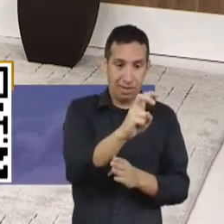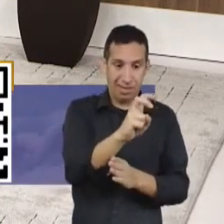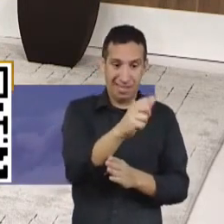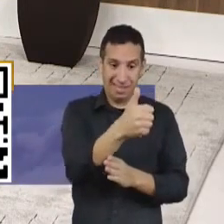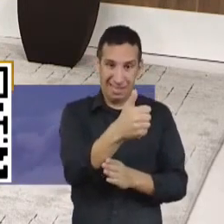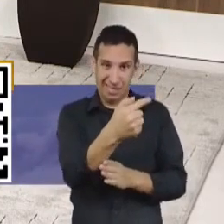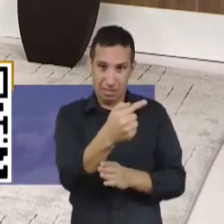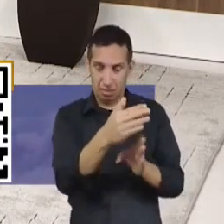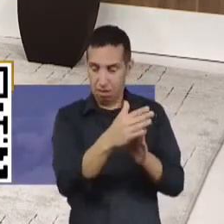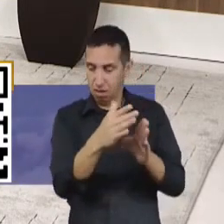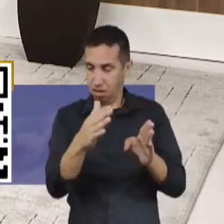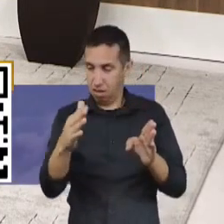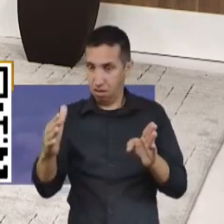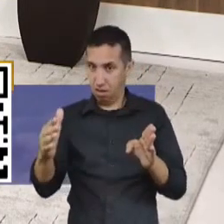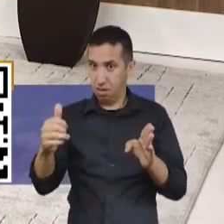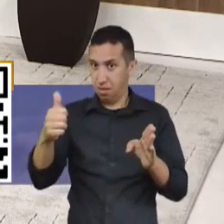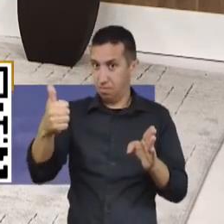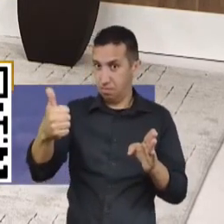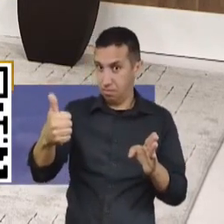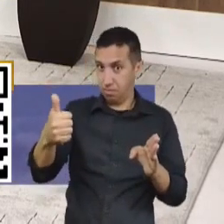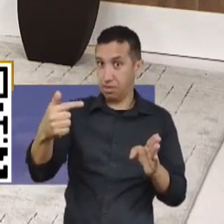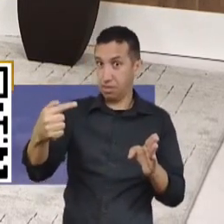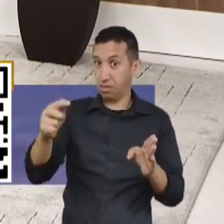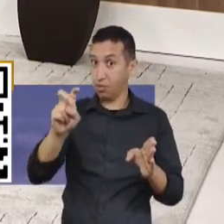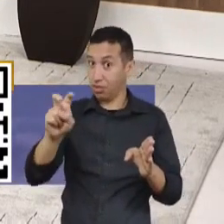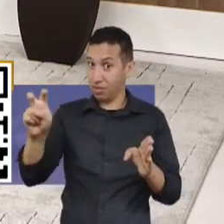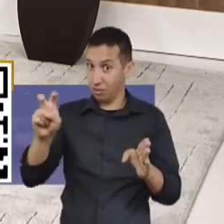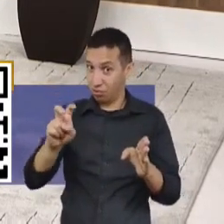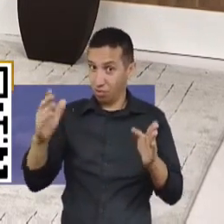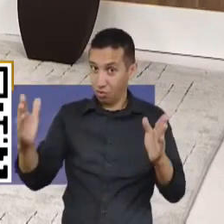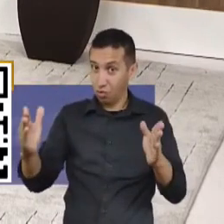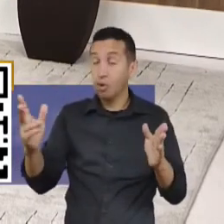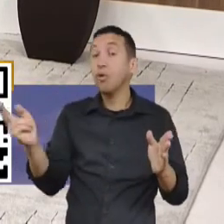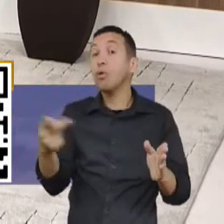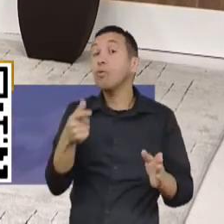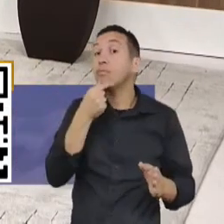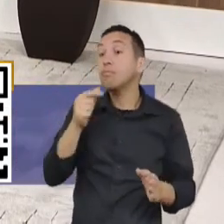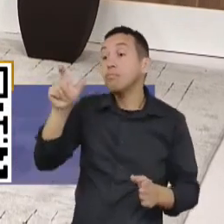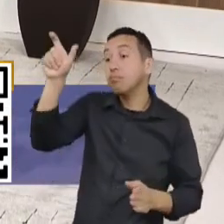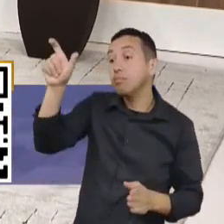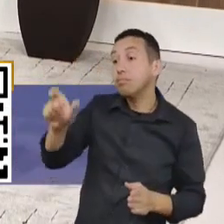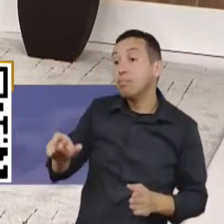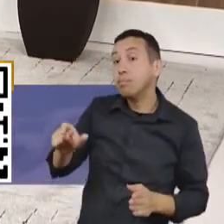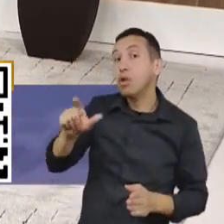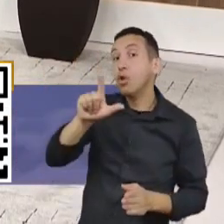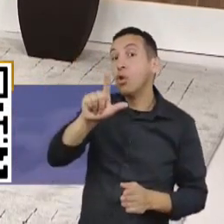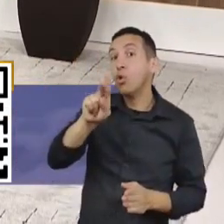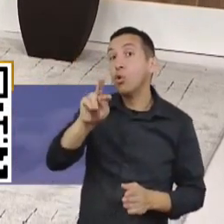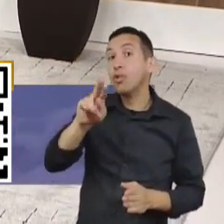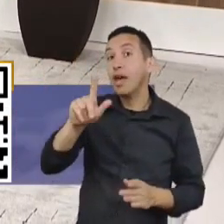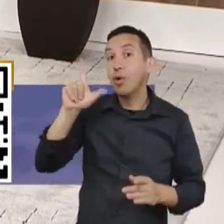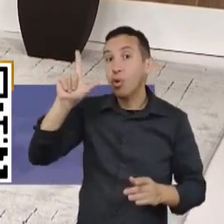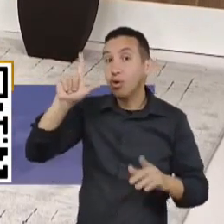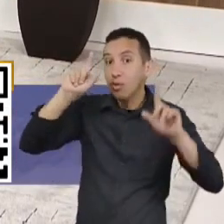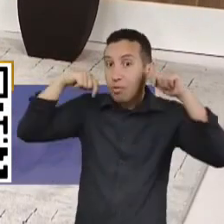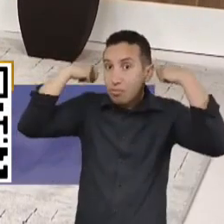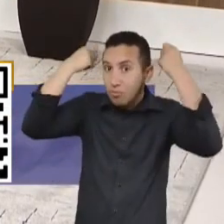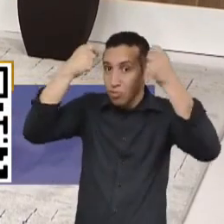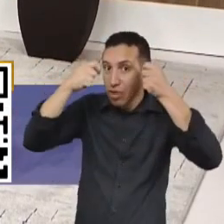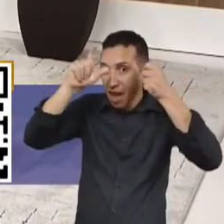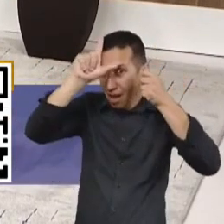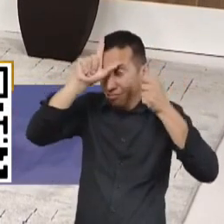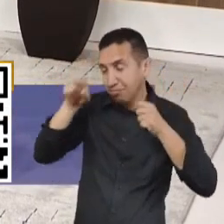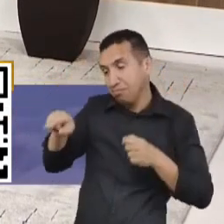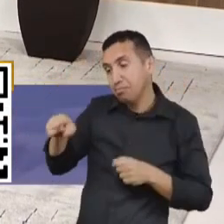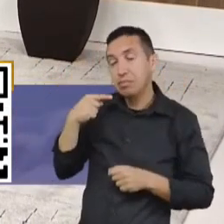1517 até 1755 foi quando Martinho Lutero foi levantado por Deus e começou uma